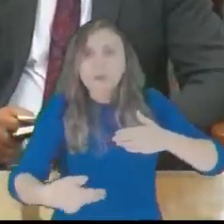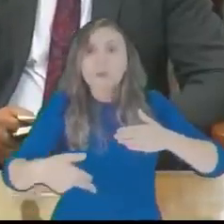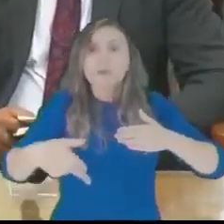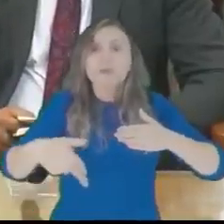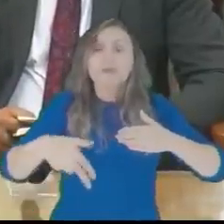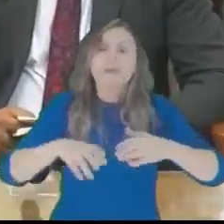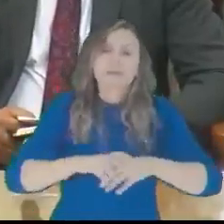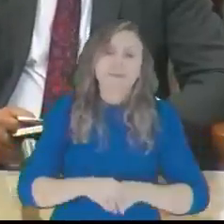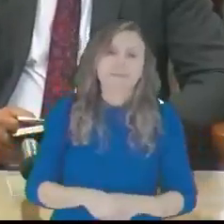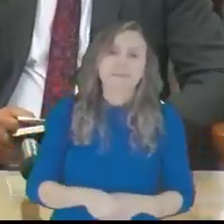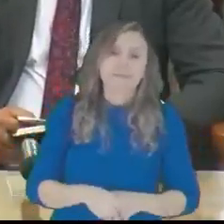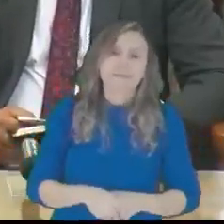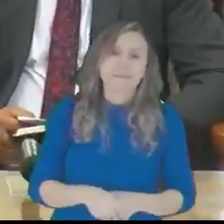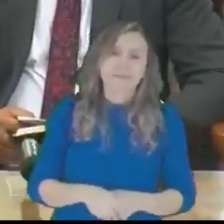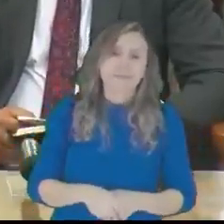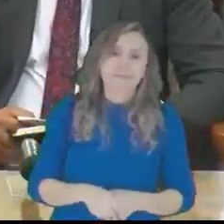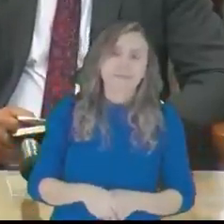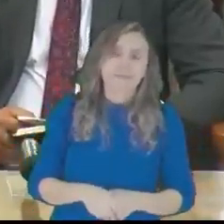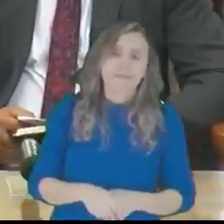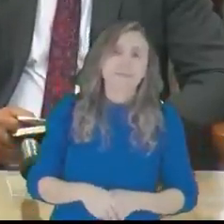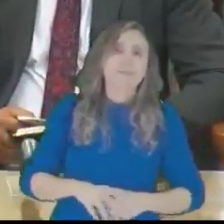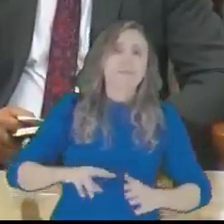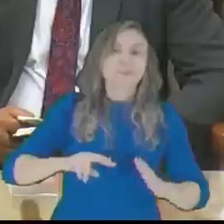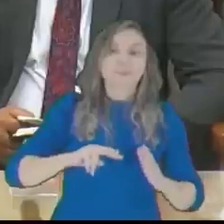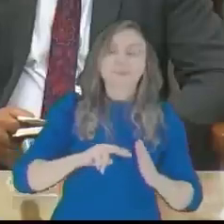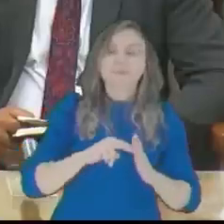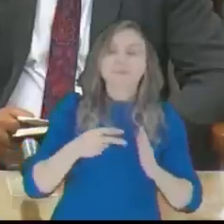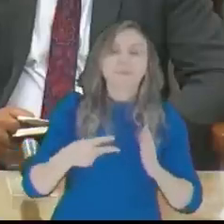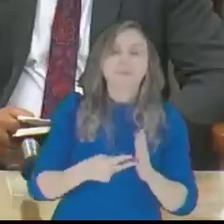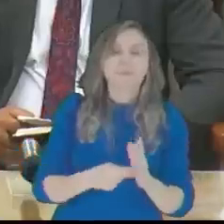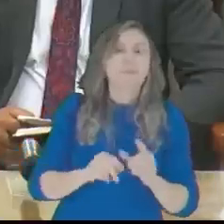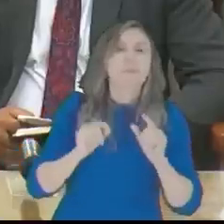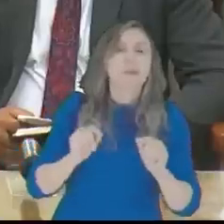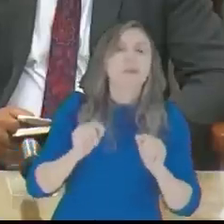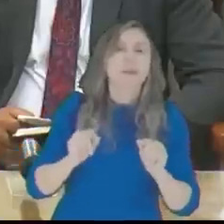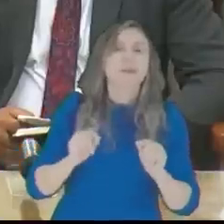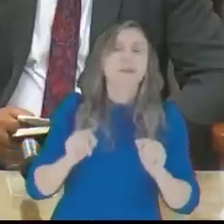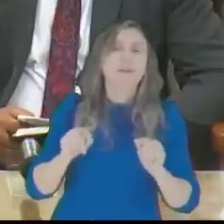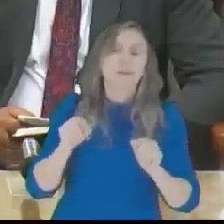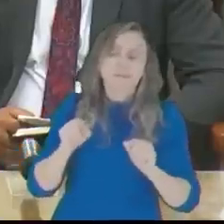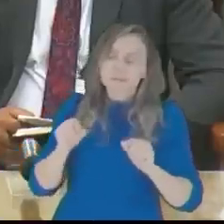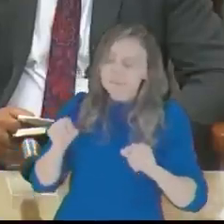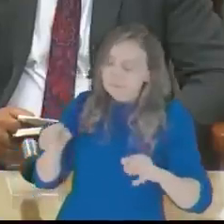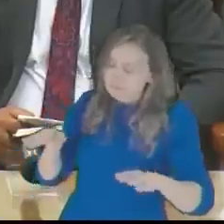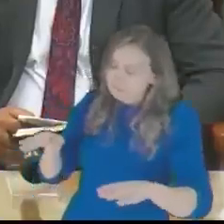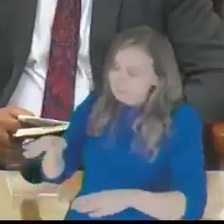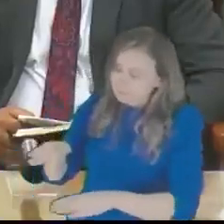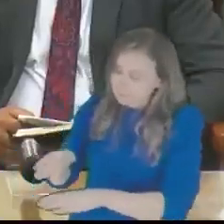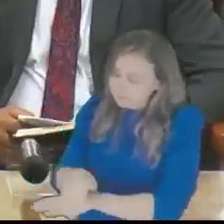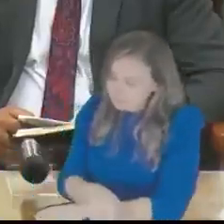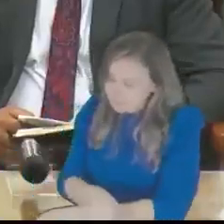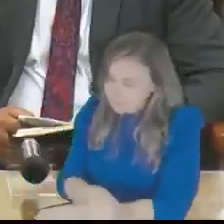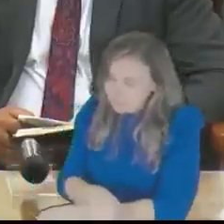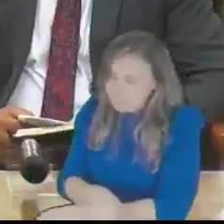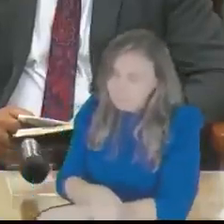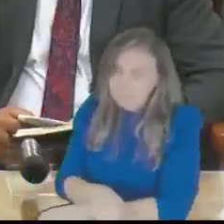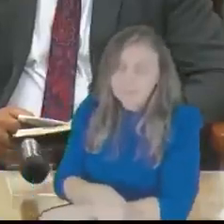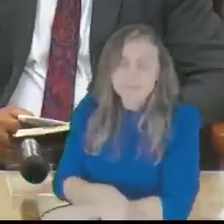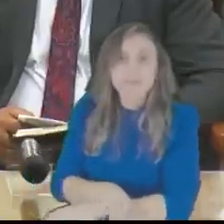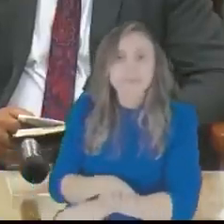Você ser batizado com o Espírito Santo é você estar debaixo do domínio. Quando você é batizado na água, fica água por